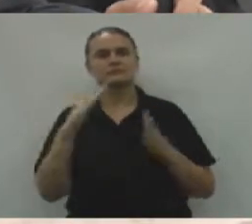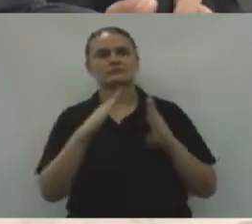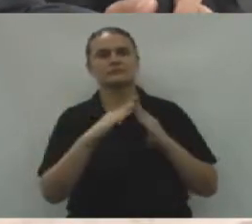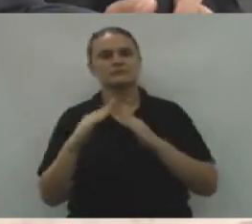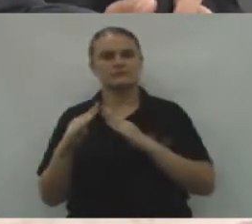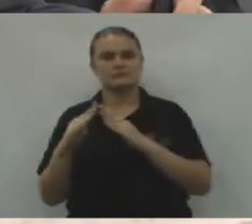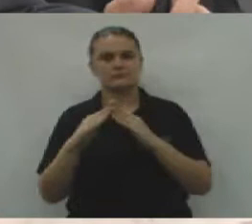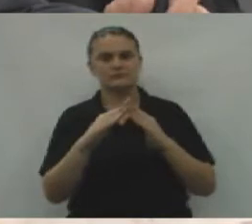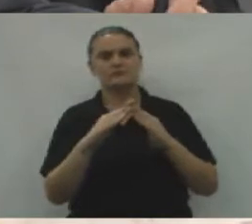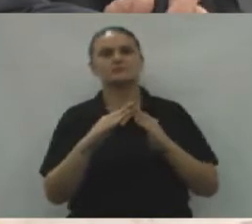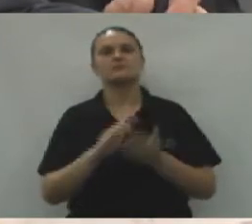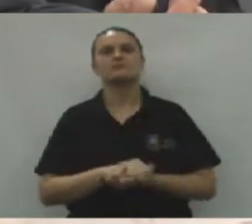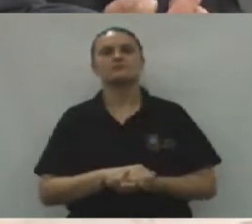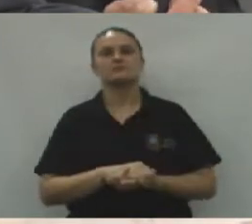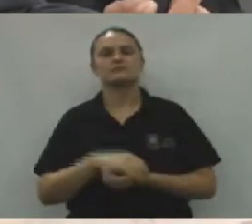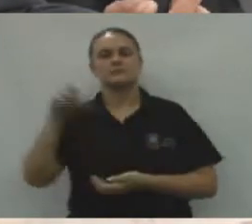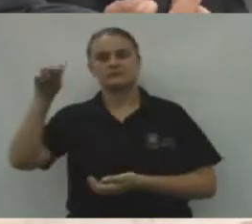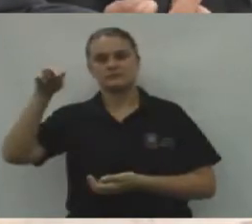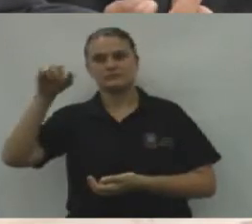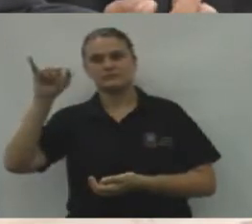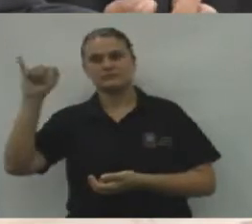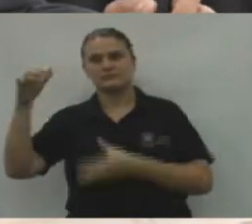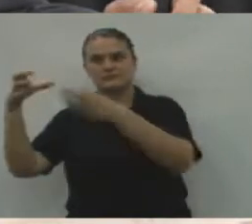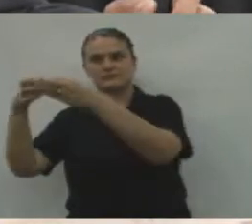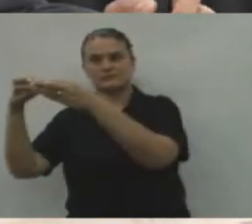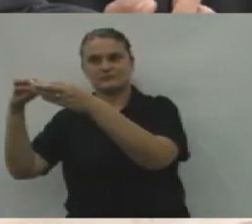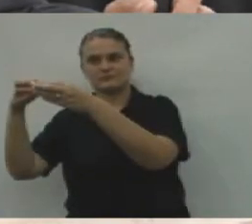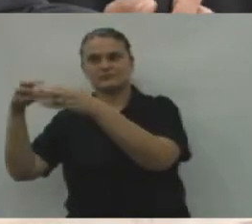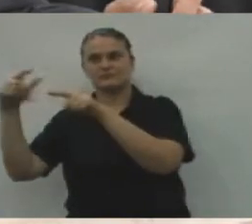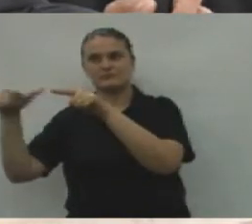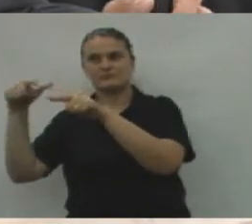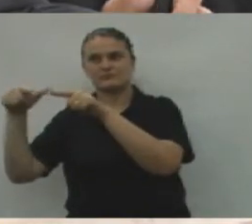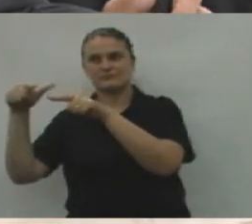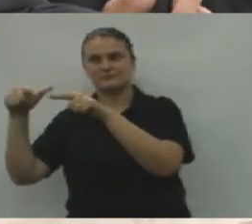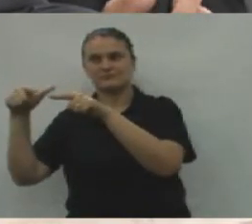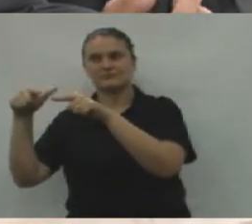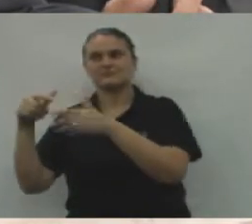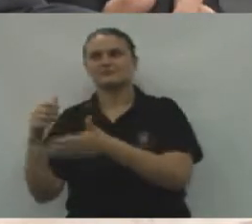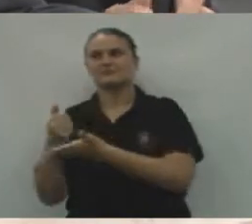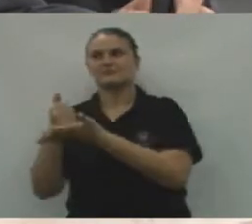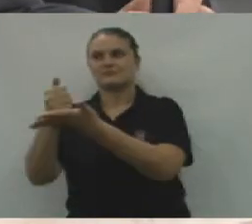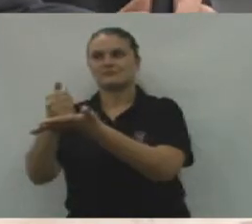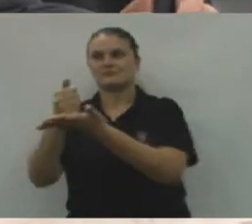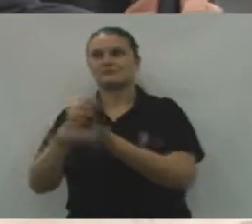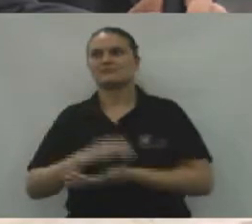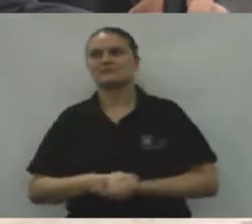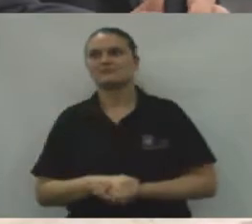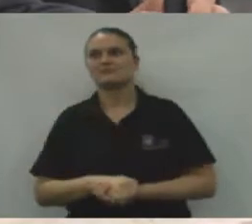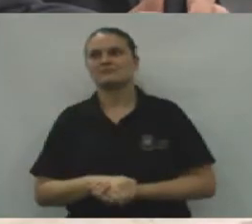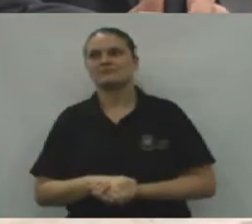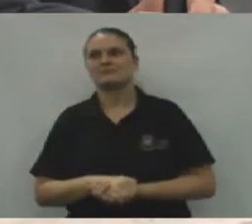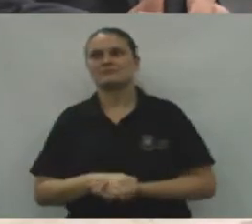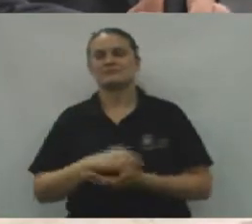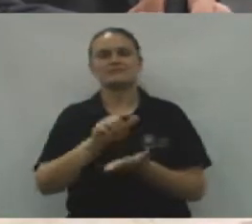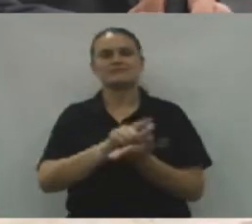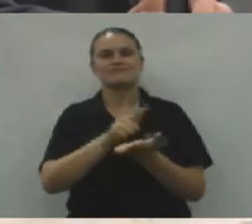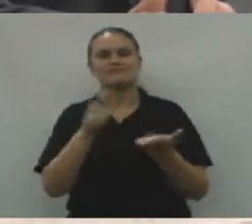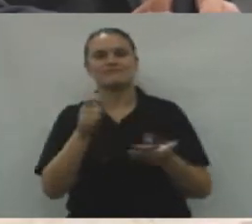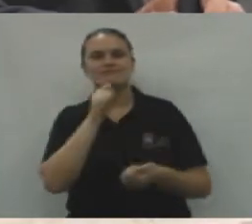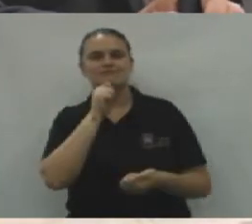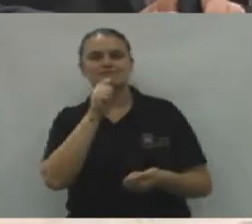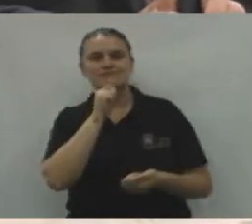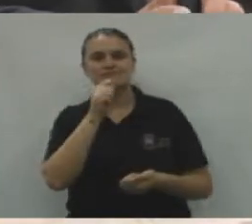Moradores, o NEI, seu povo, seu grupo, seus parceiros, a imprensa,